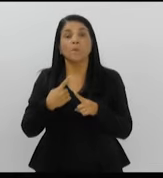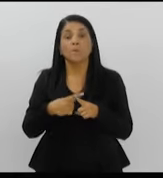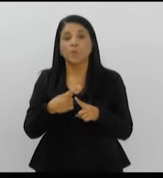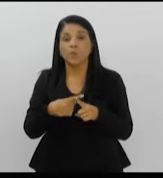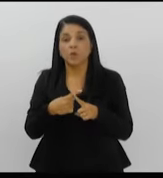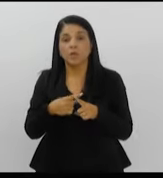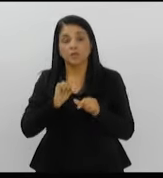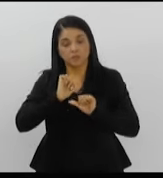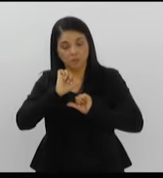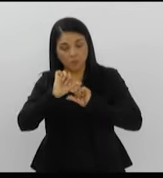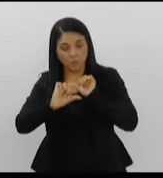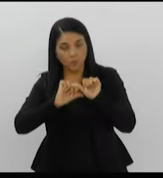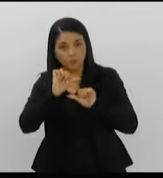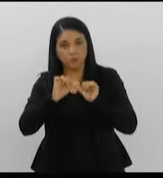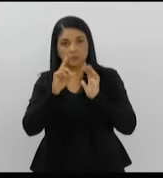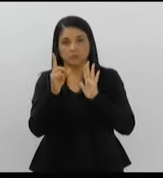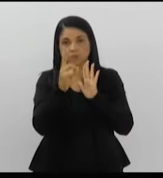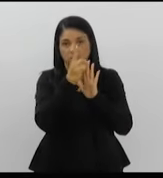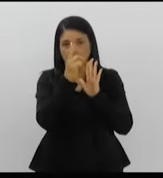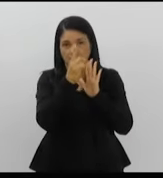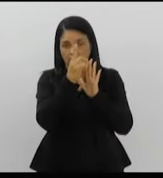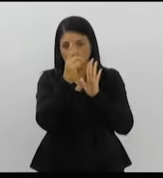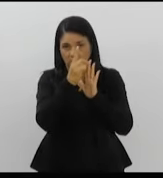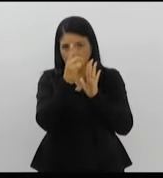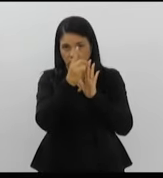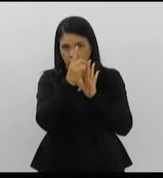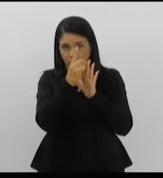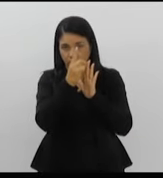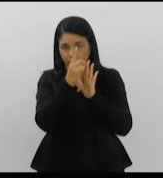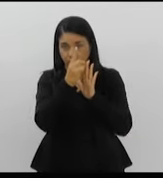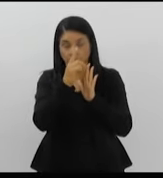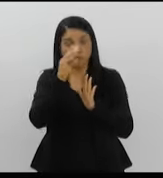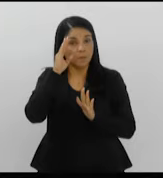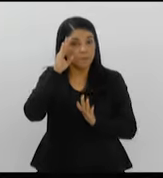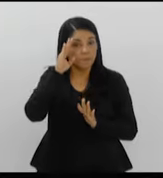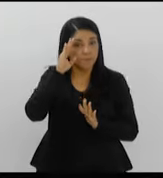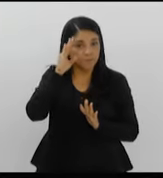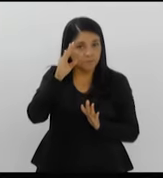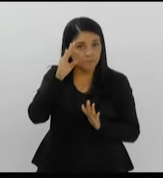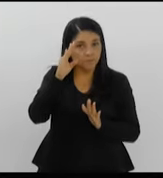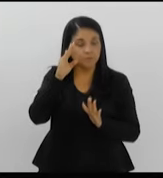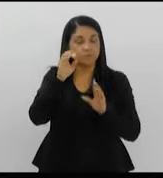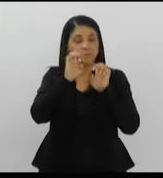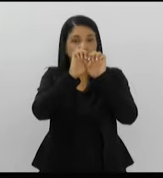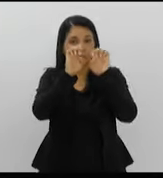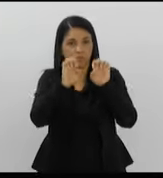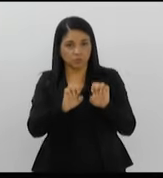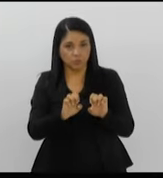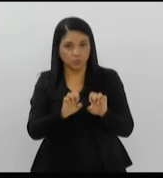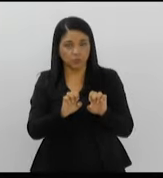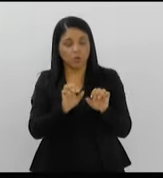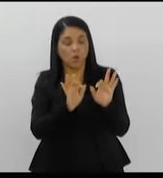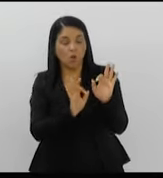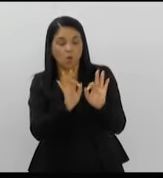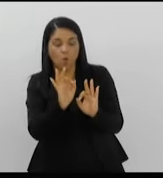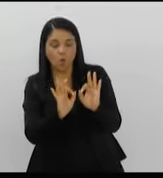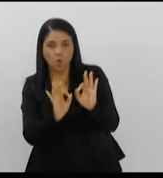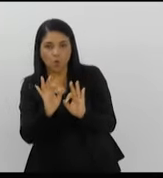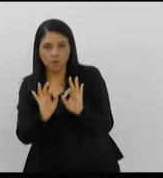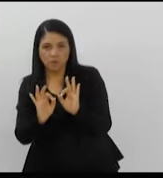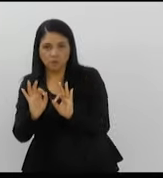dessa alteração do decreto que atinge principalmente a estrutura organizacional